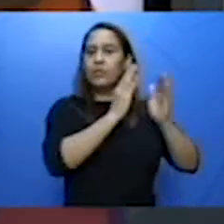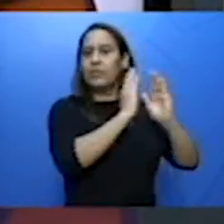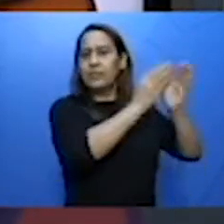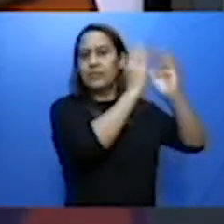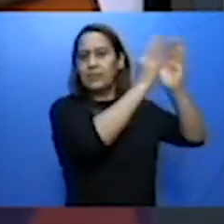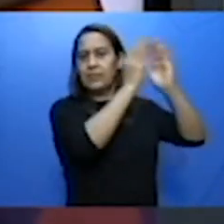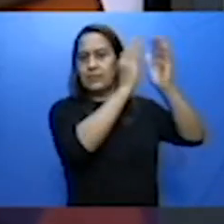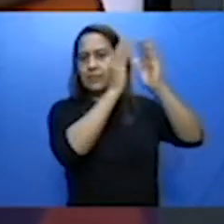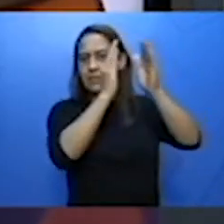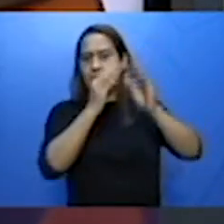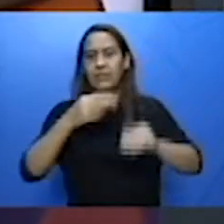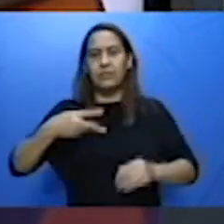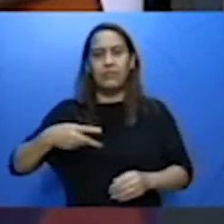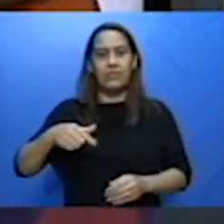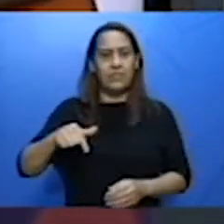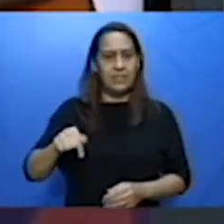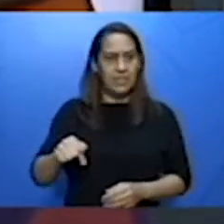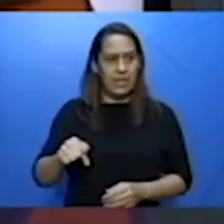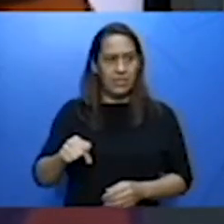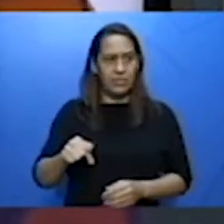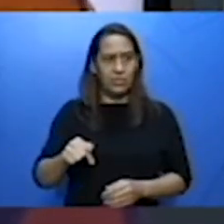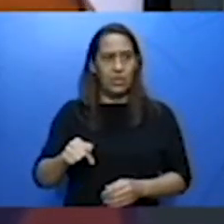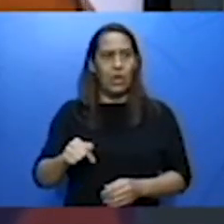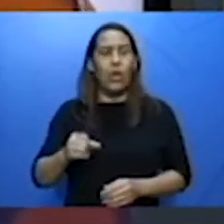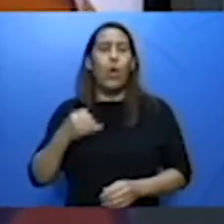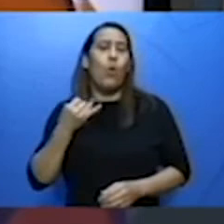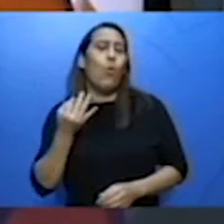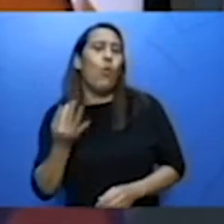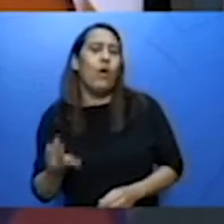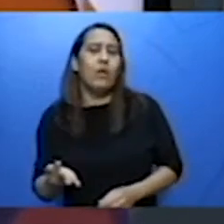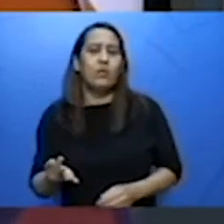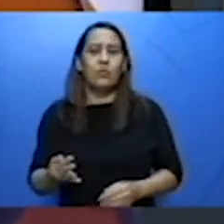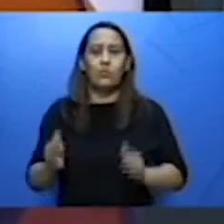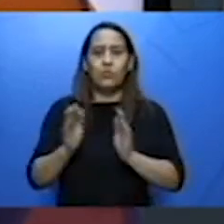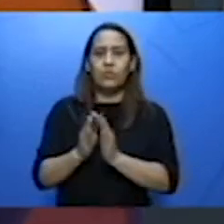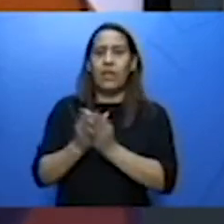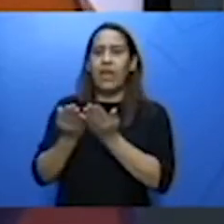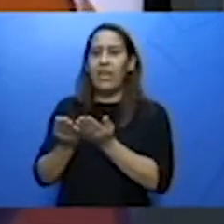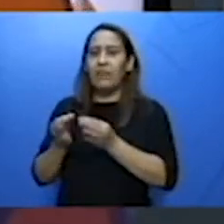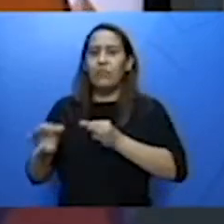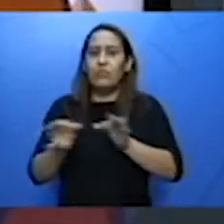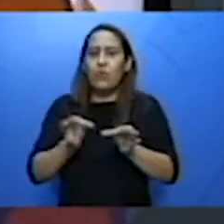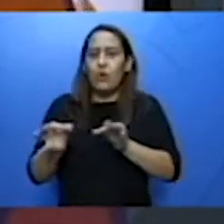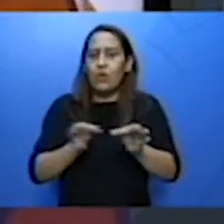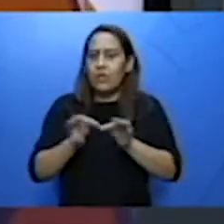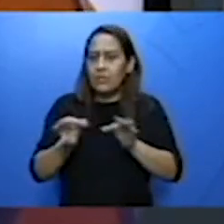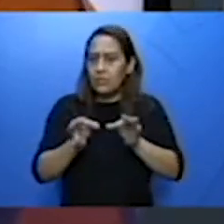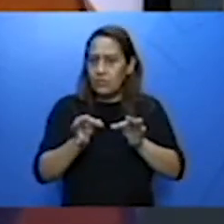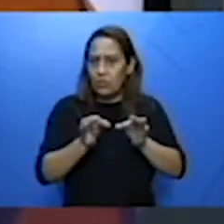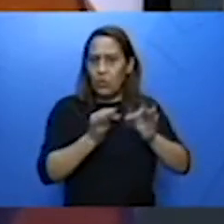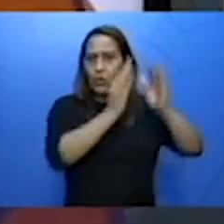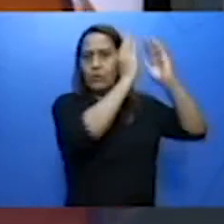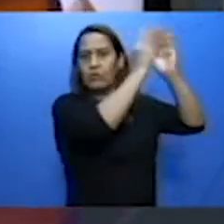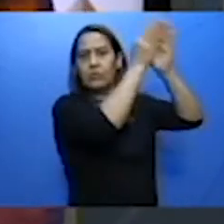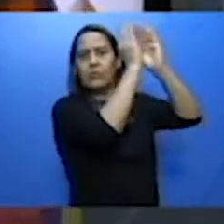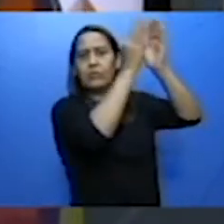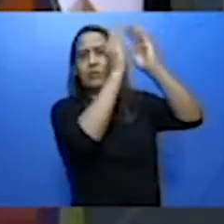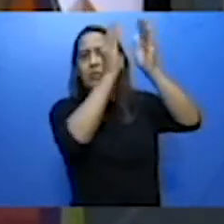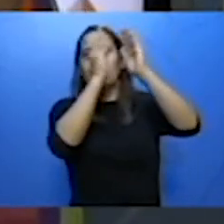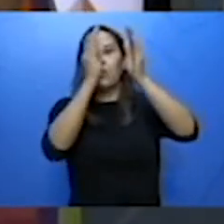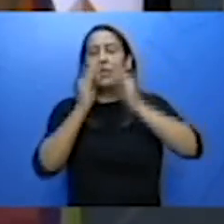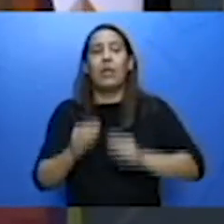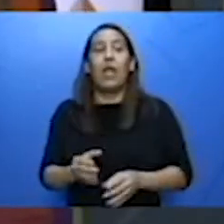foram colocados na estante? Ao todo, já está me dizendo que eu devo fazer uma adição. Eu